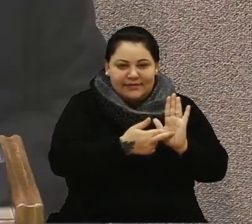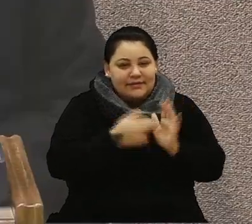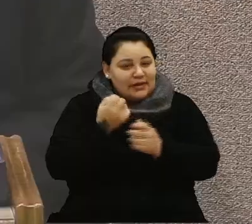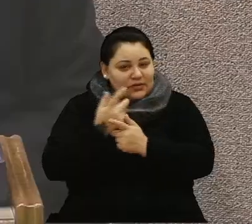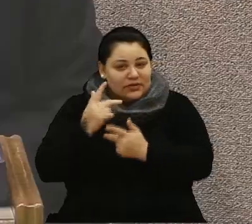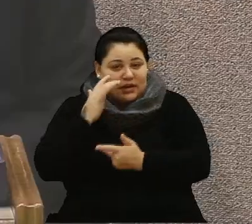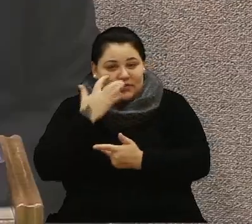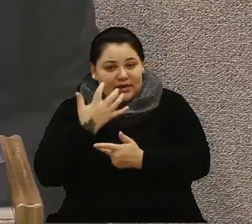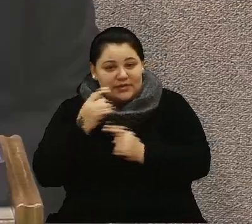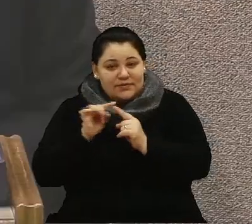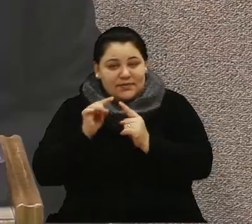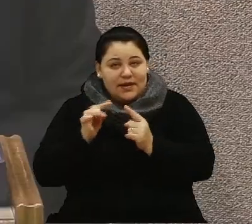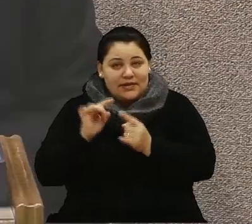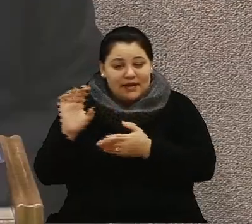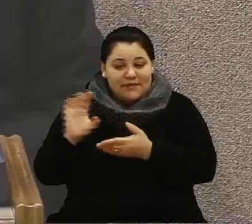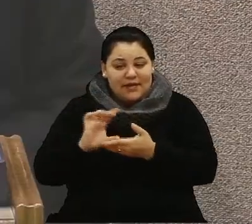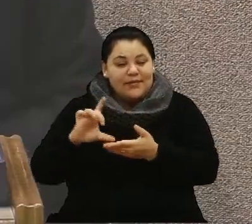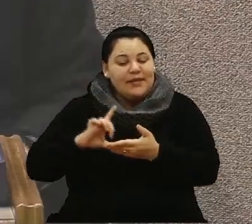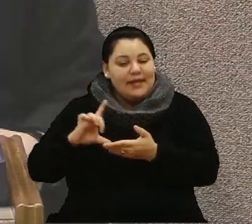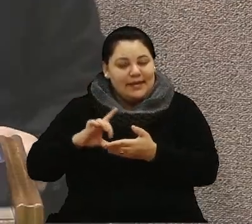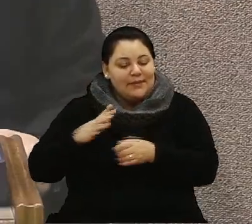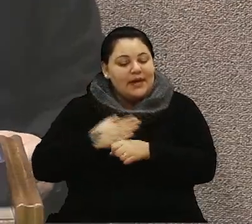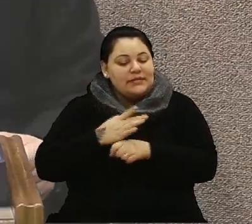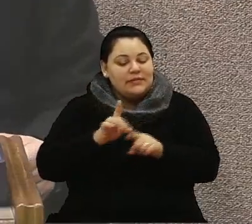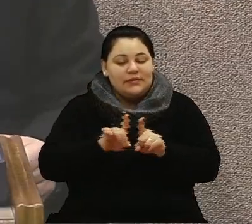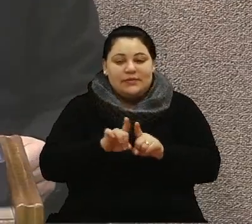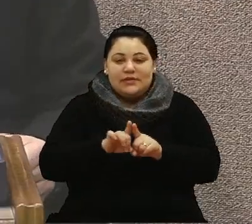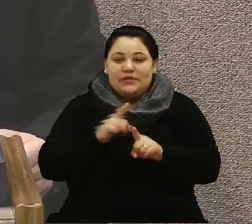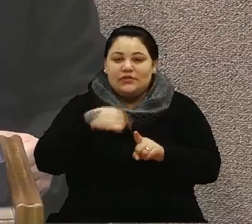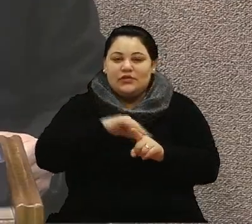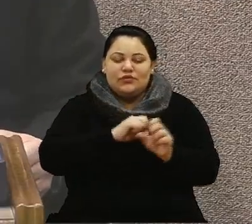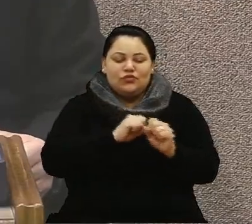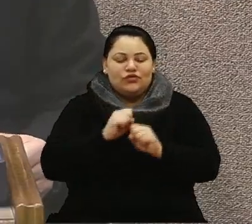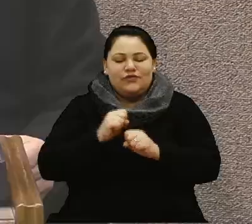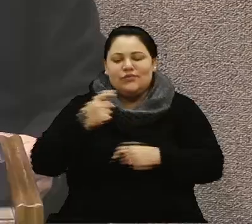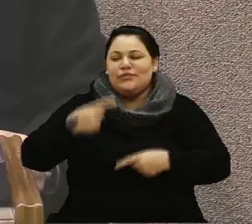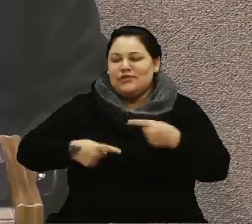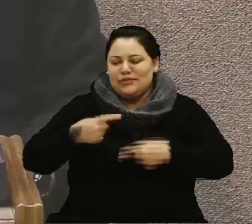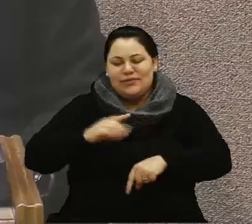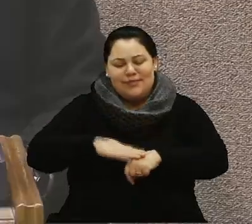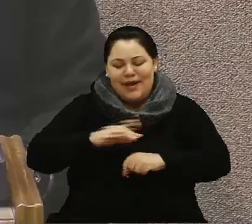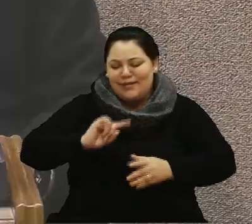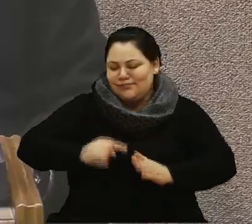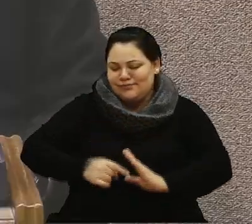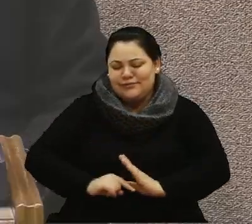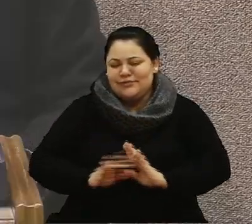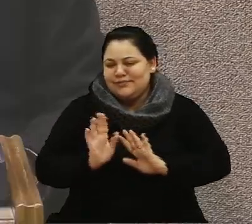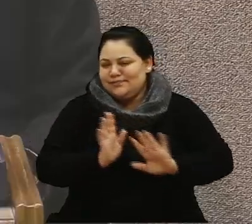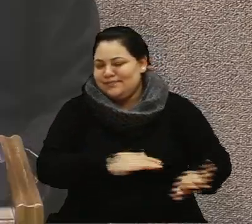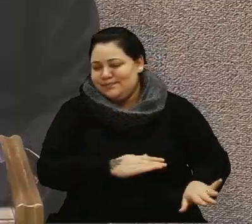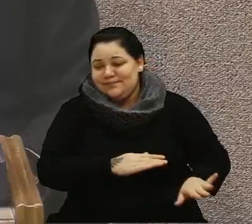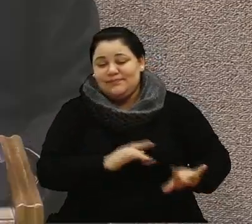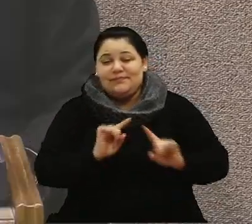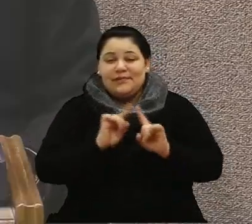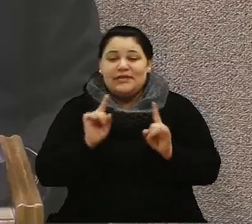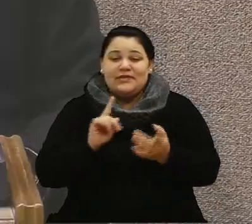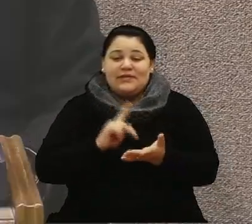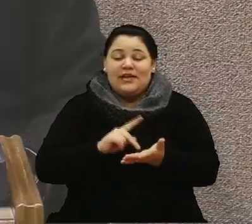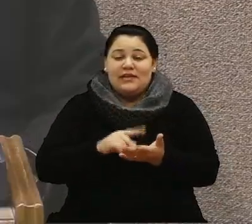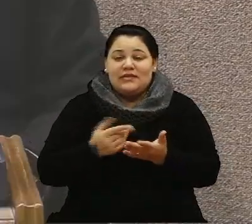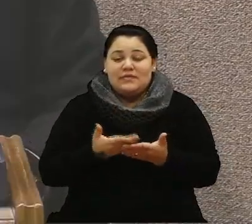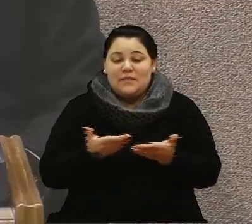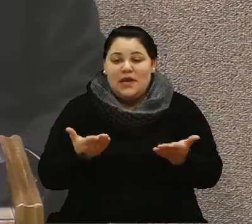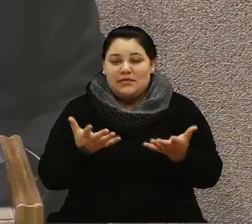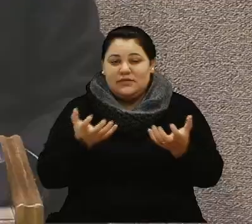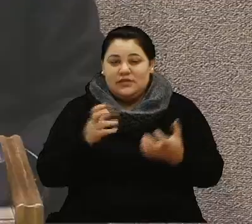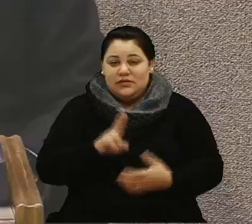parlamentares têm muito a ver com tudo isso também. Enfim, nós poderíamos fazer um debate mais profícuo sobre isso. Mas eu queria, e esse espaço